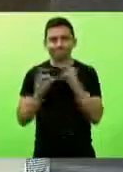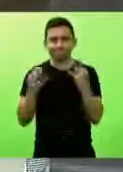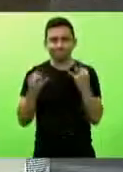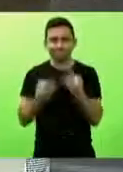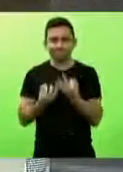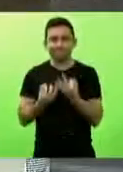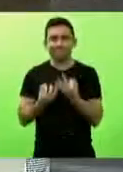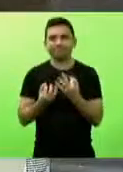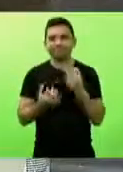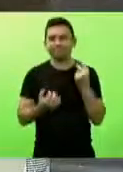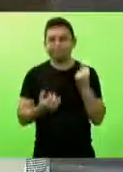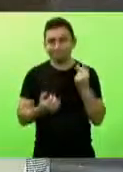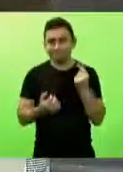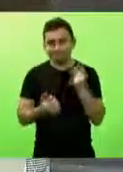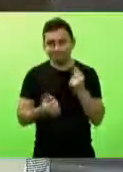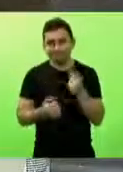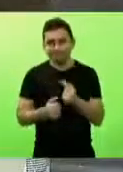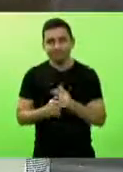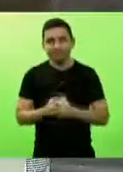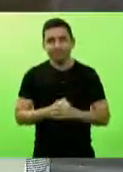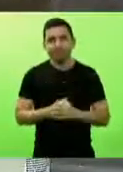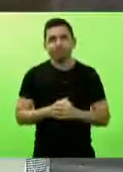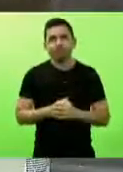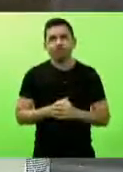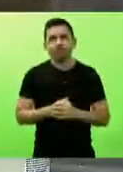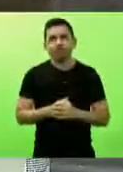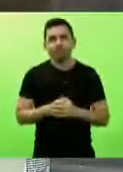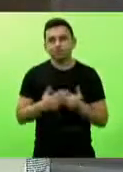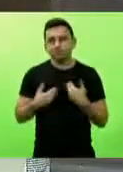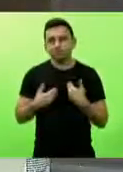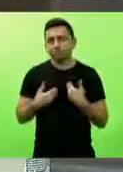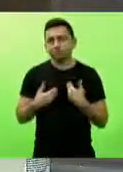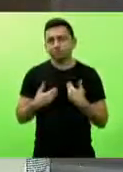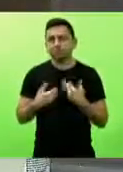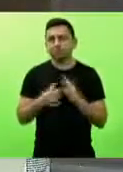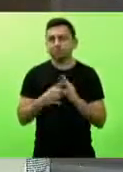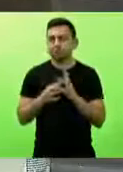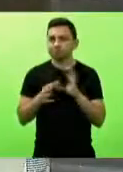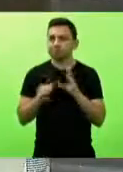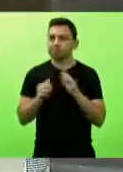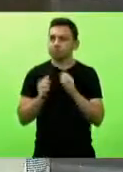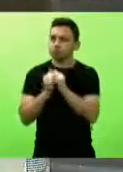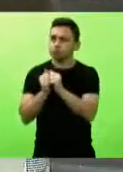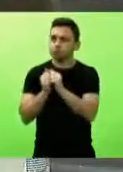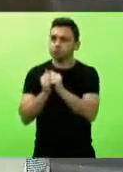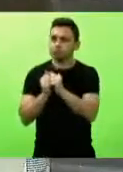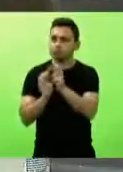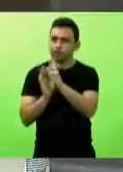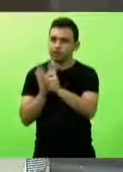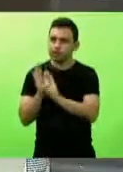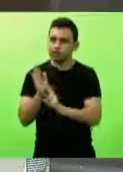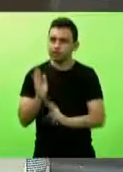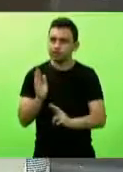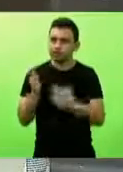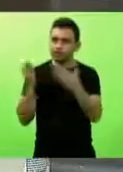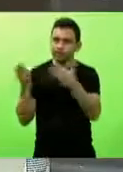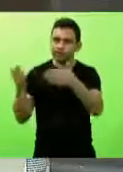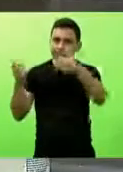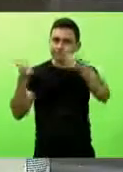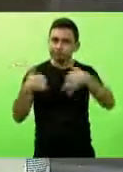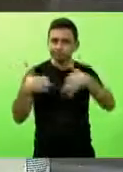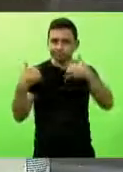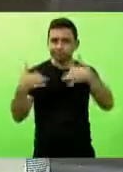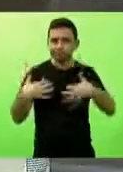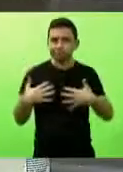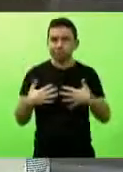de conhecimento de longa data, vou me permitir acompanhar o relatório de vossas excelências aí,